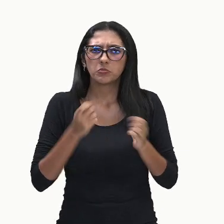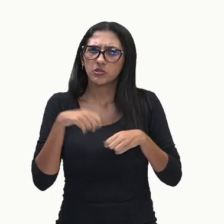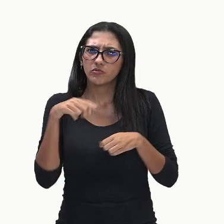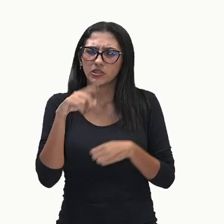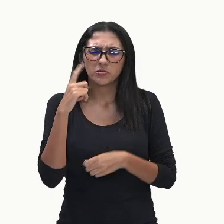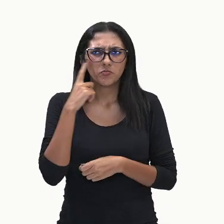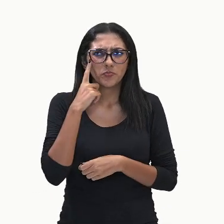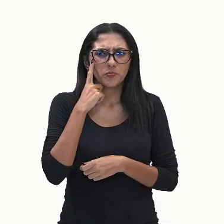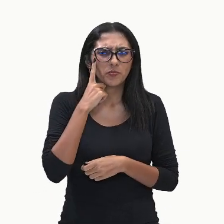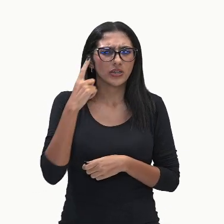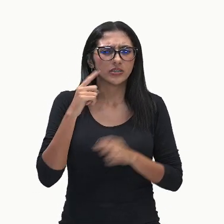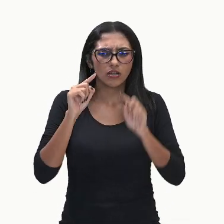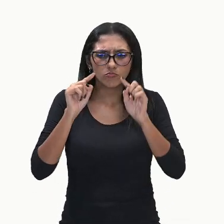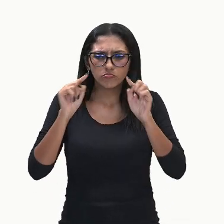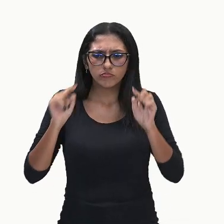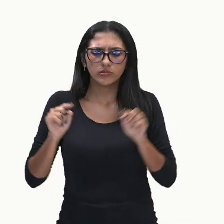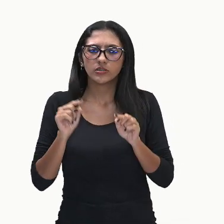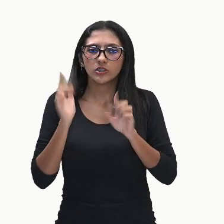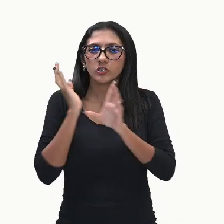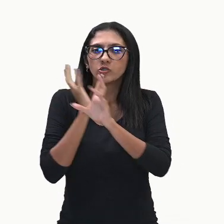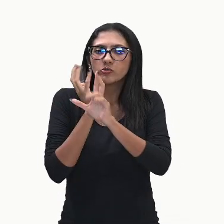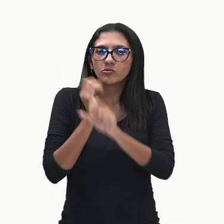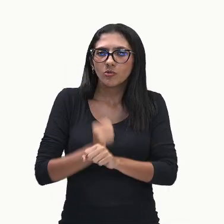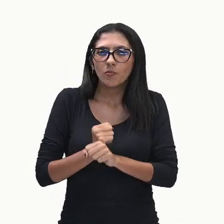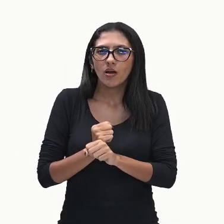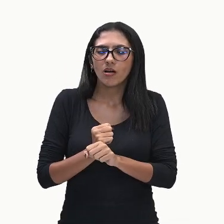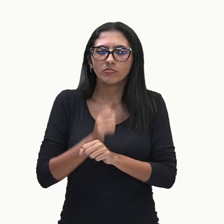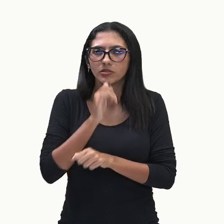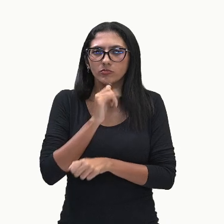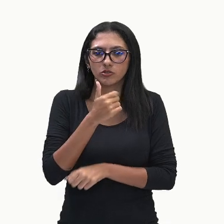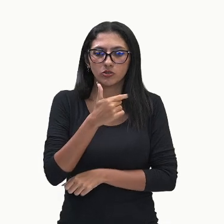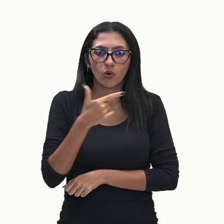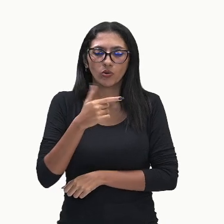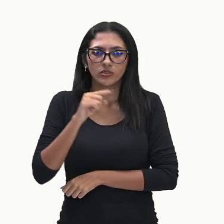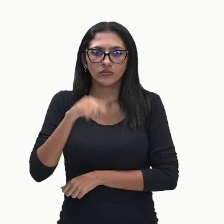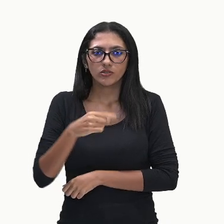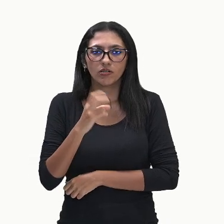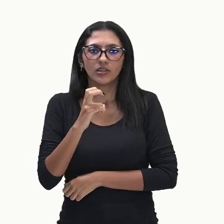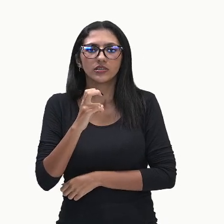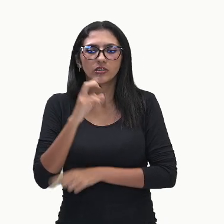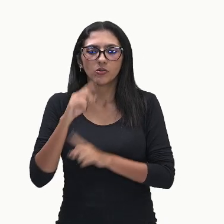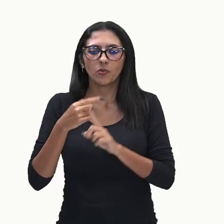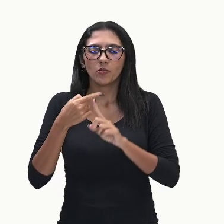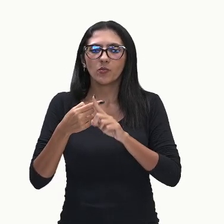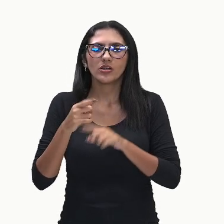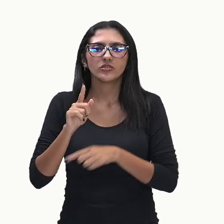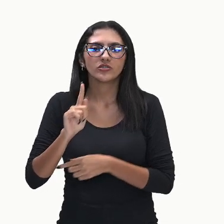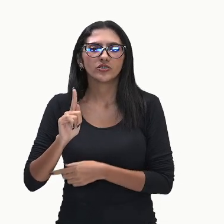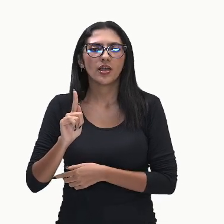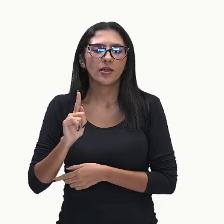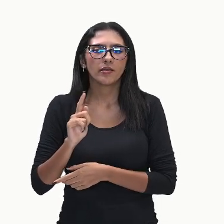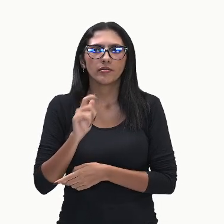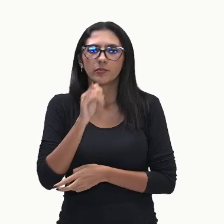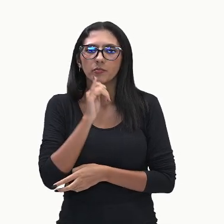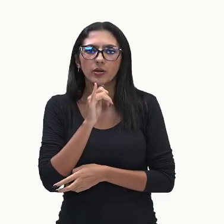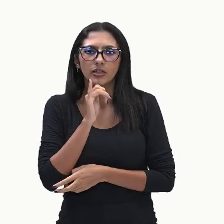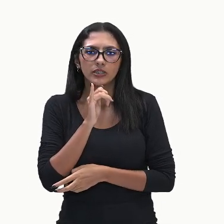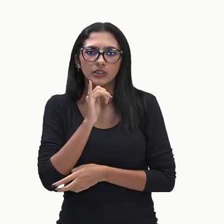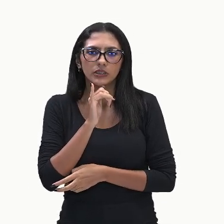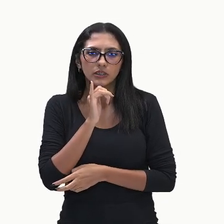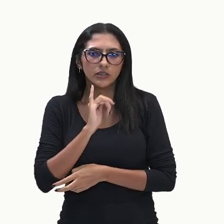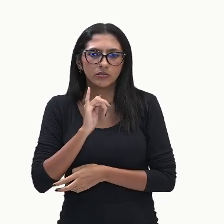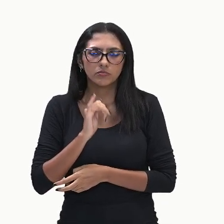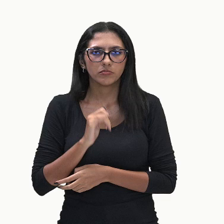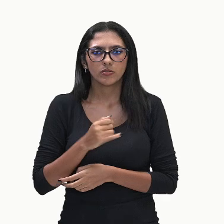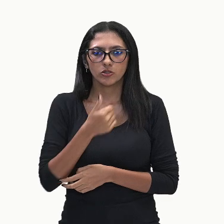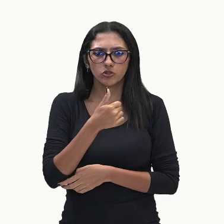aqui dentro dos parênteses 12,5 mais G e me dizer que é igual a